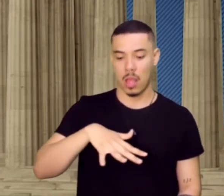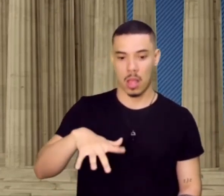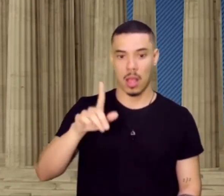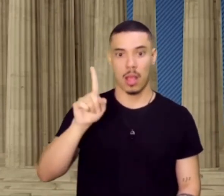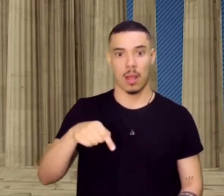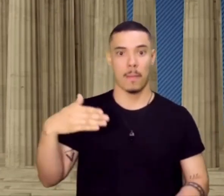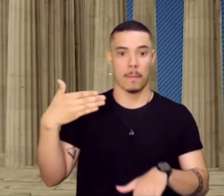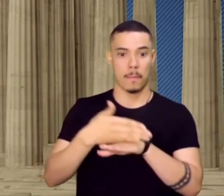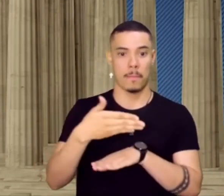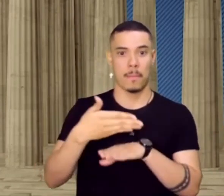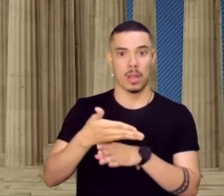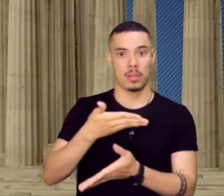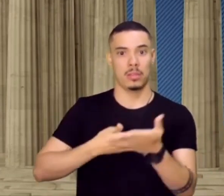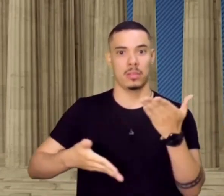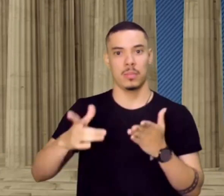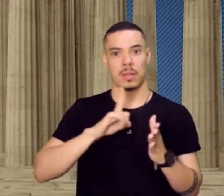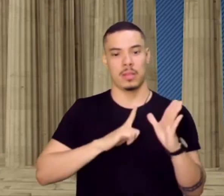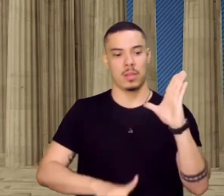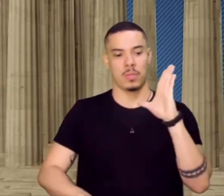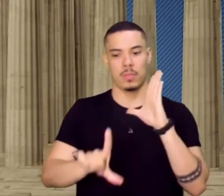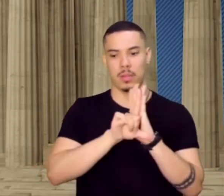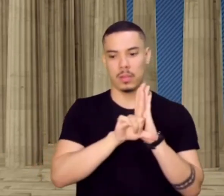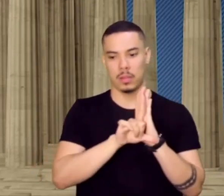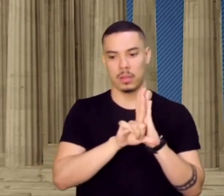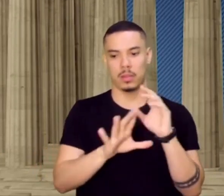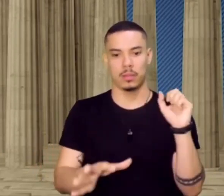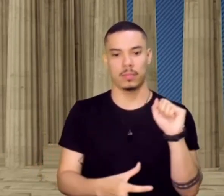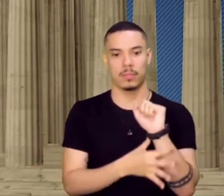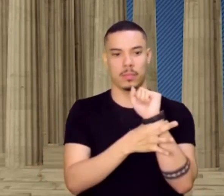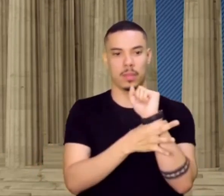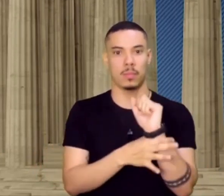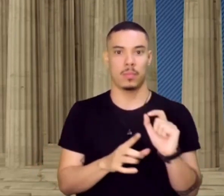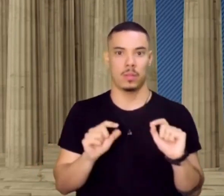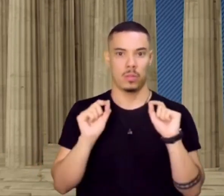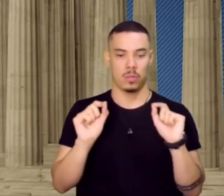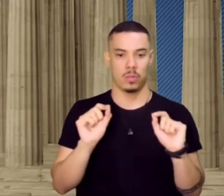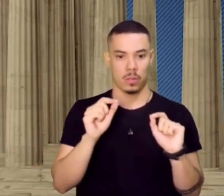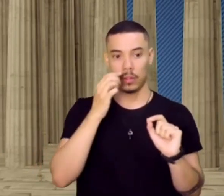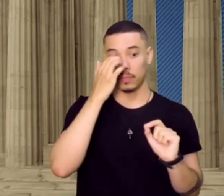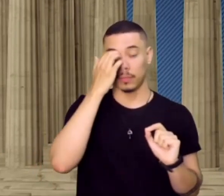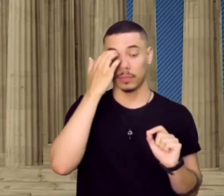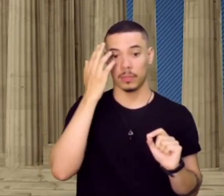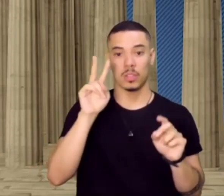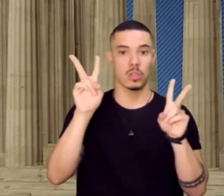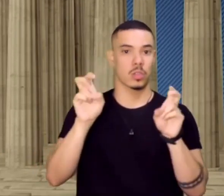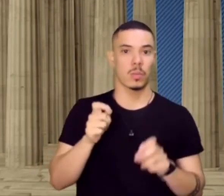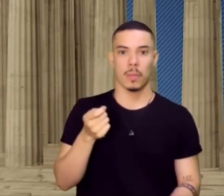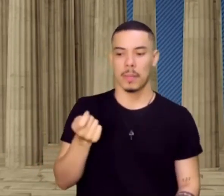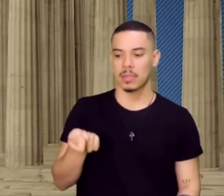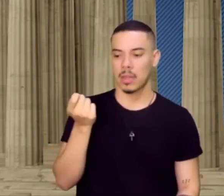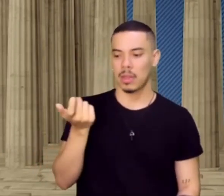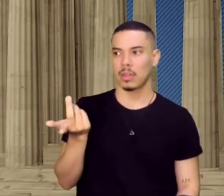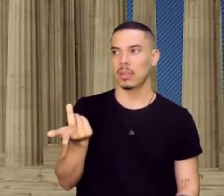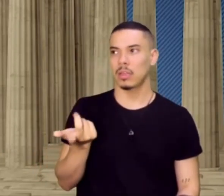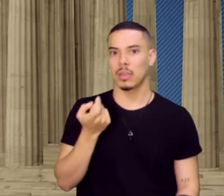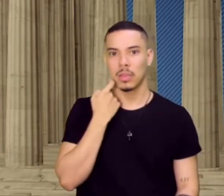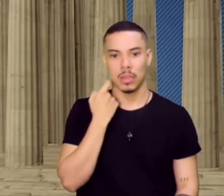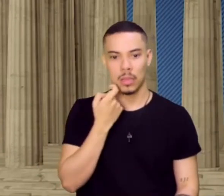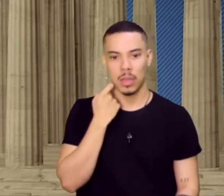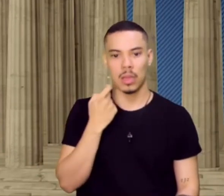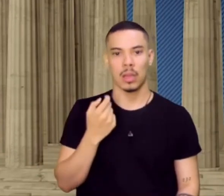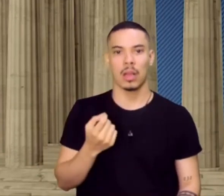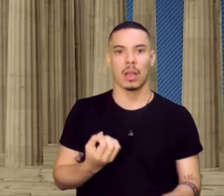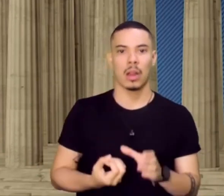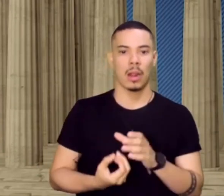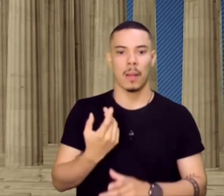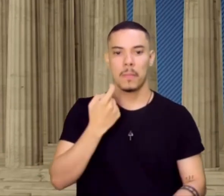participar, gente. Ó, existe uma lei que ampara as questões da pescaria, as questões da criação de peixe,